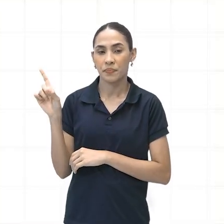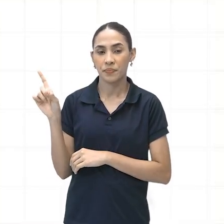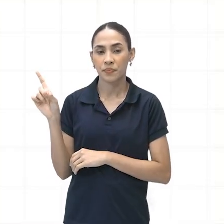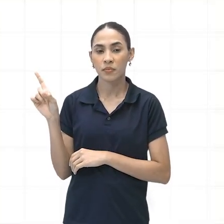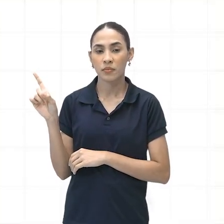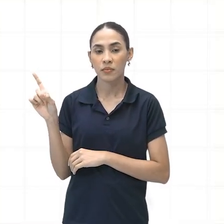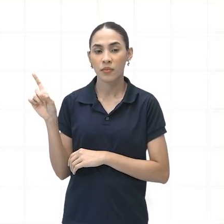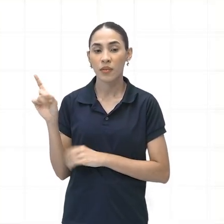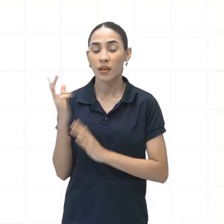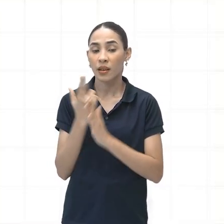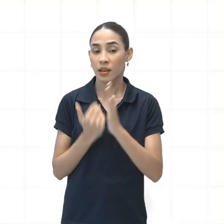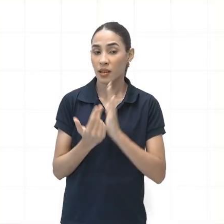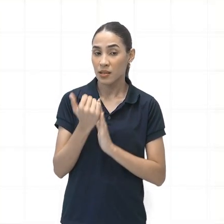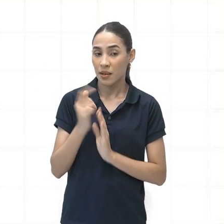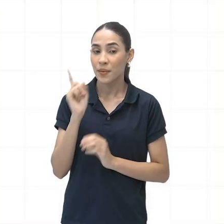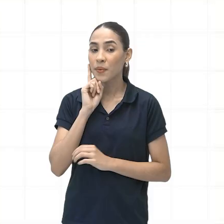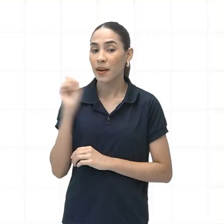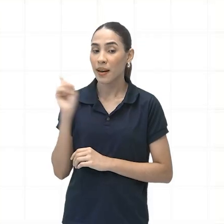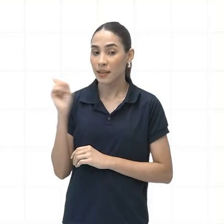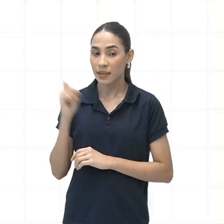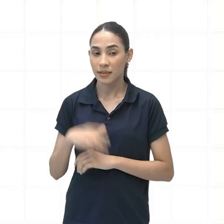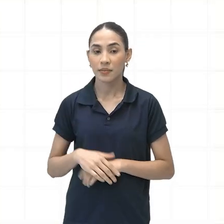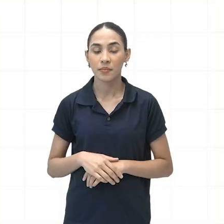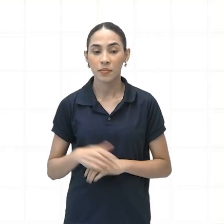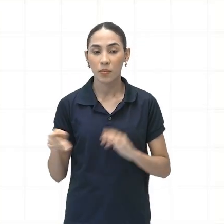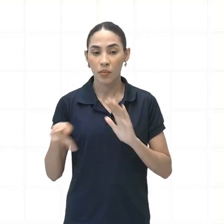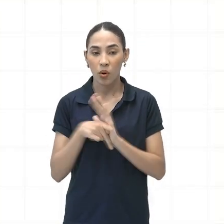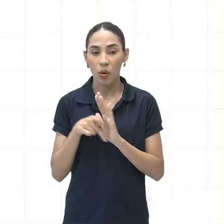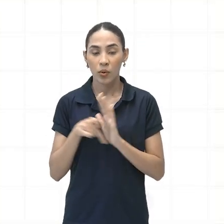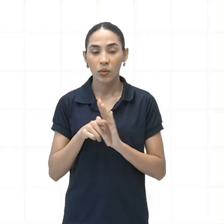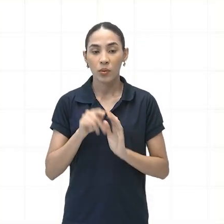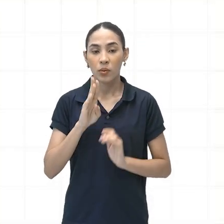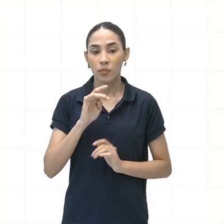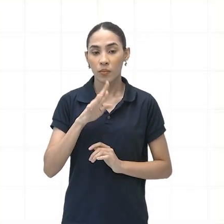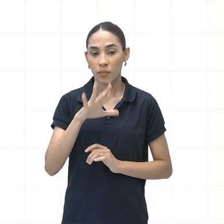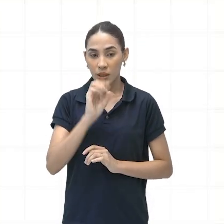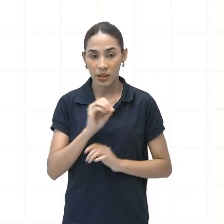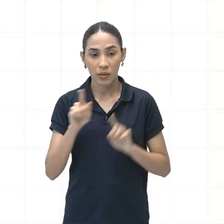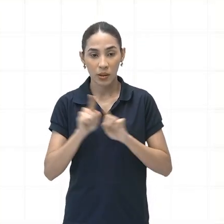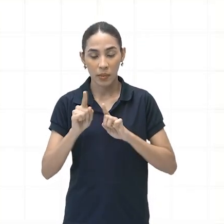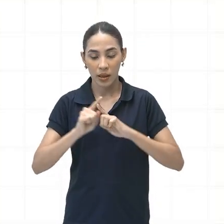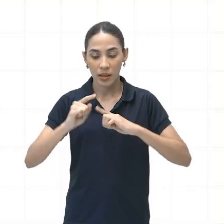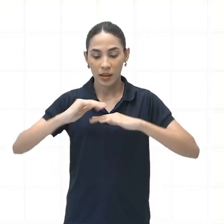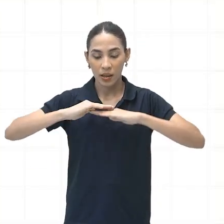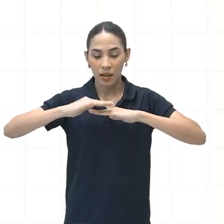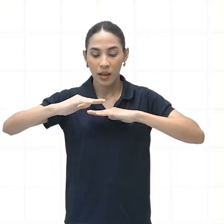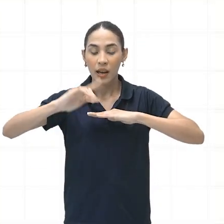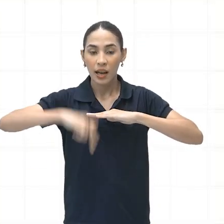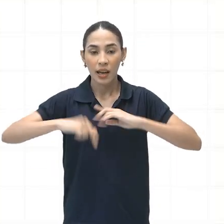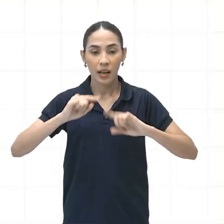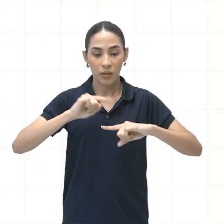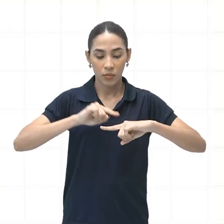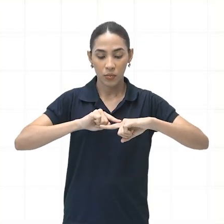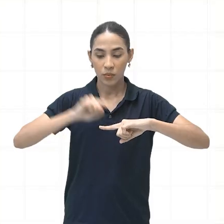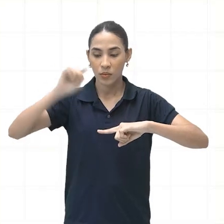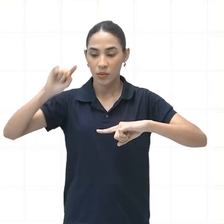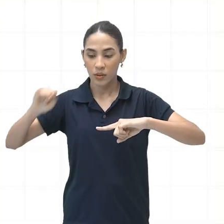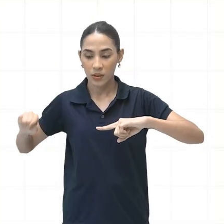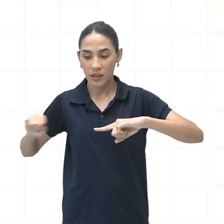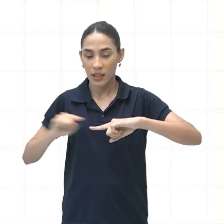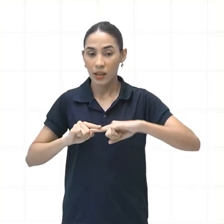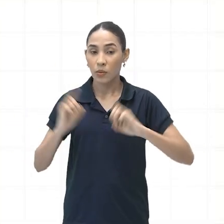neste desenho aqui, ó, formado entre o bastão, a sombra e o raio solar, é um triângulo